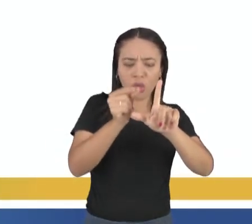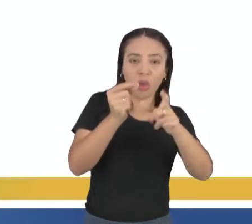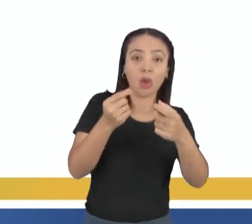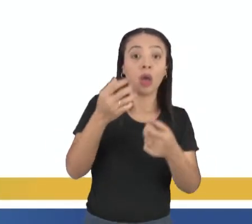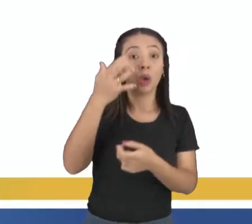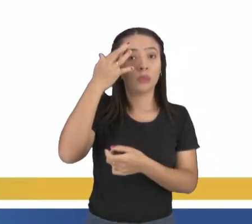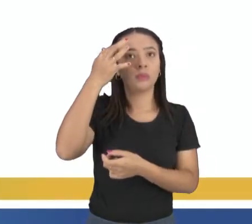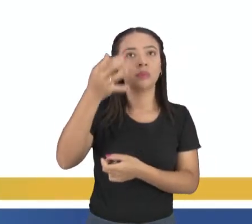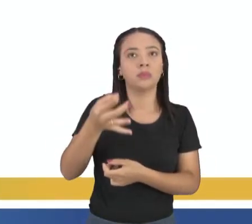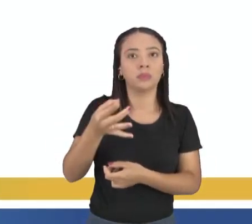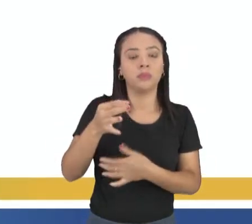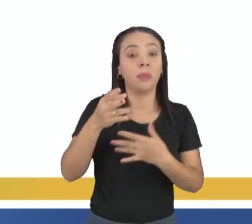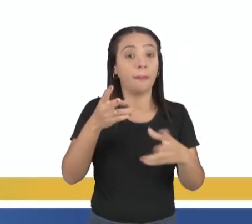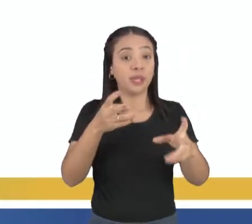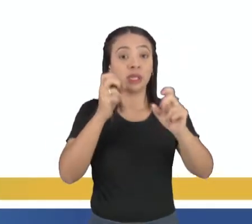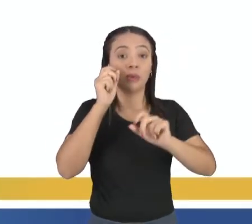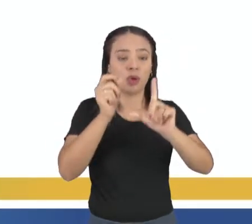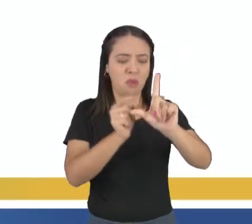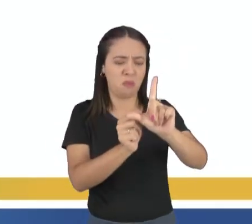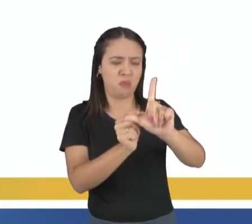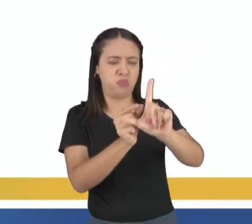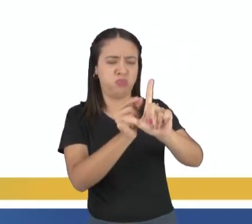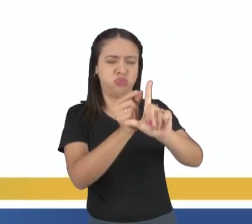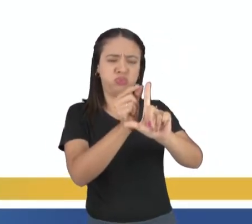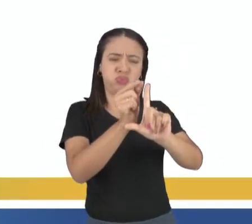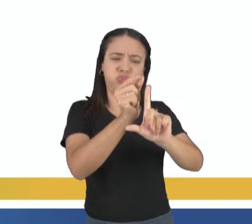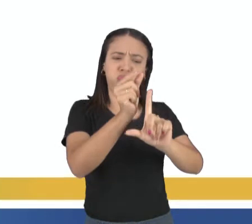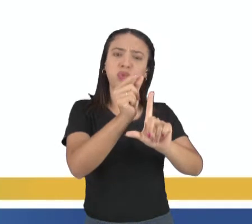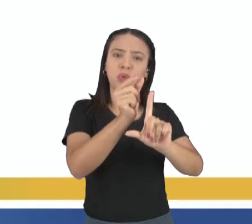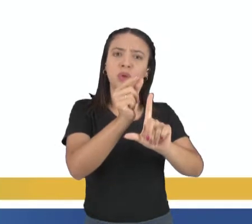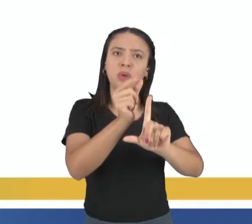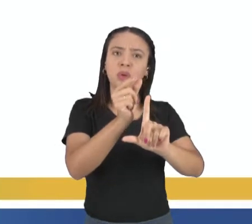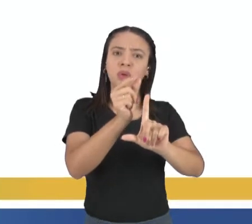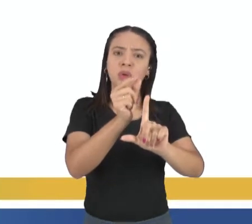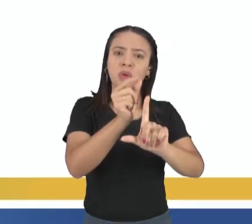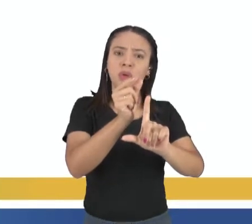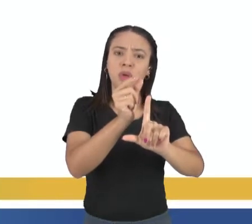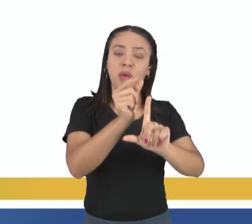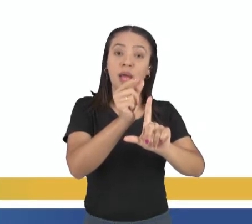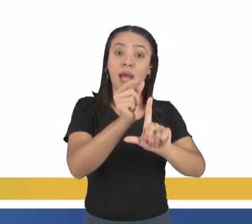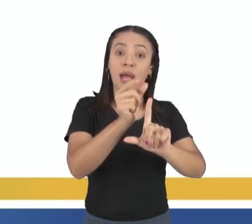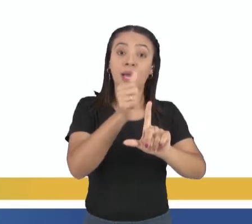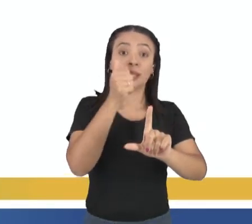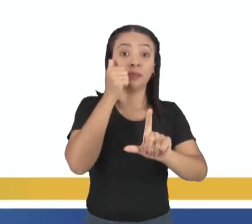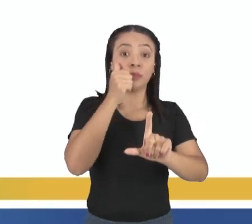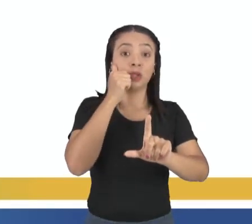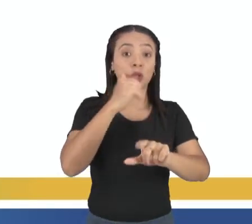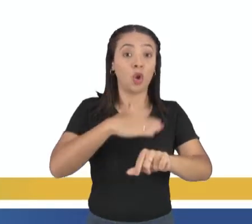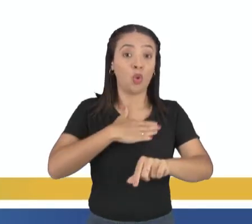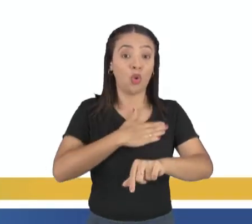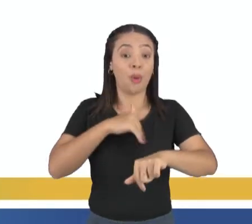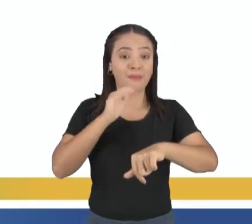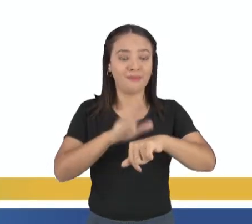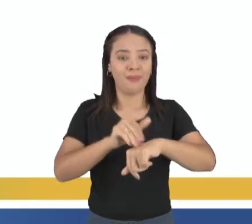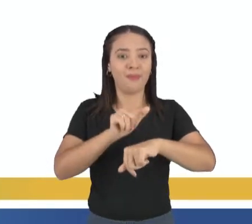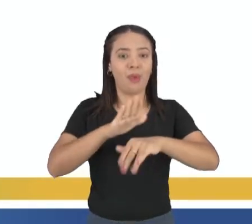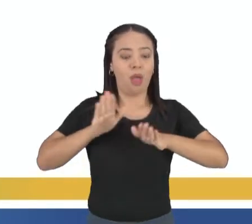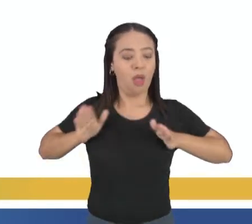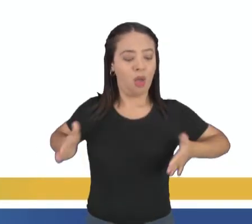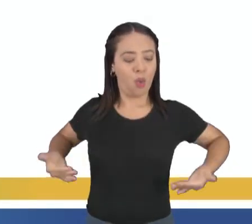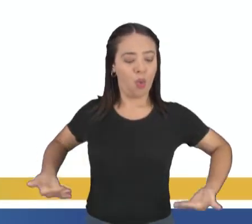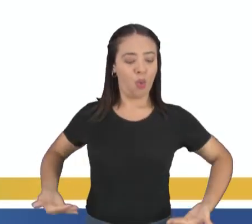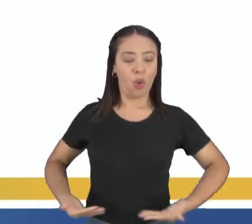ver, por exemplo, que a maioria das meninas, melhor dizendo, a preferência maior de roupa é por vestido. Por quê?